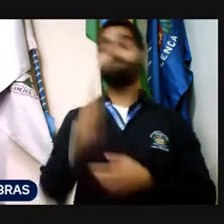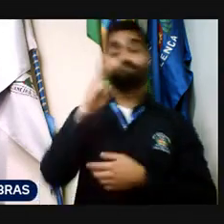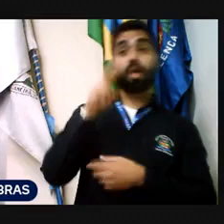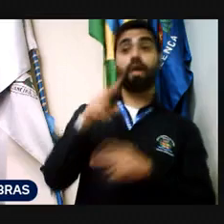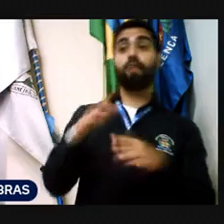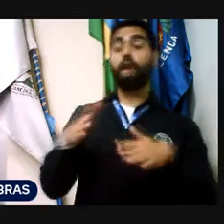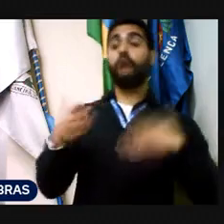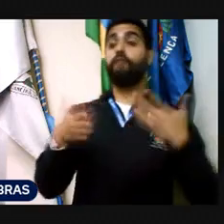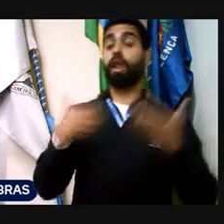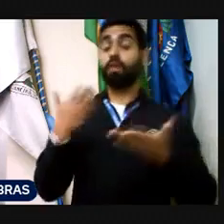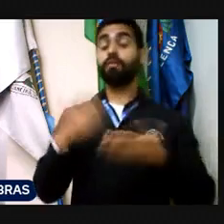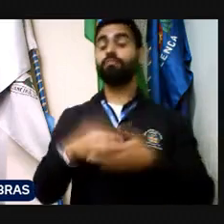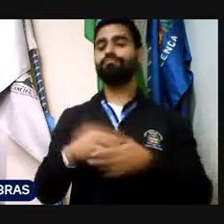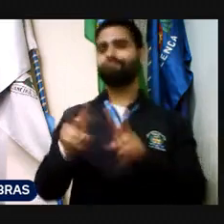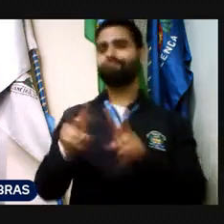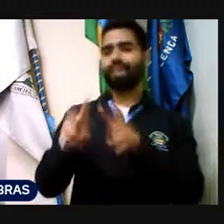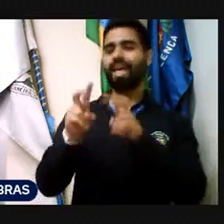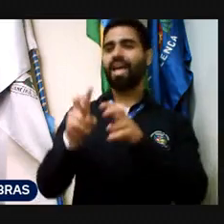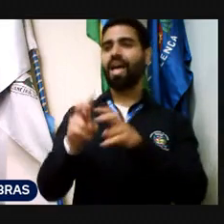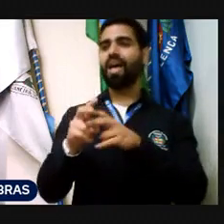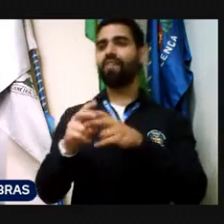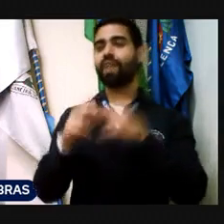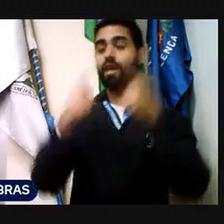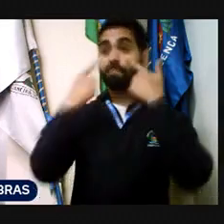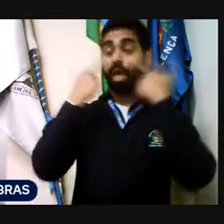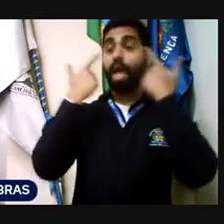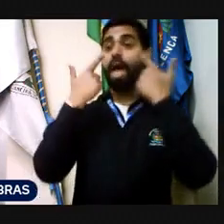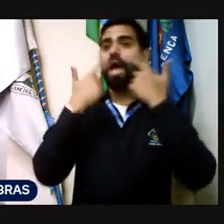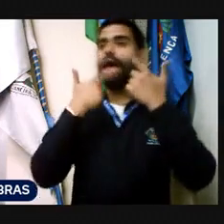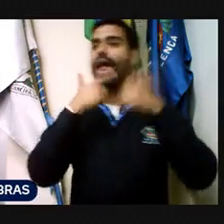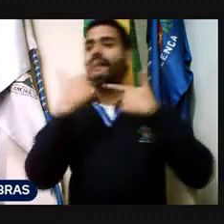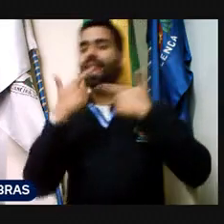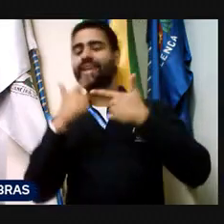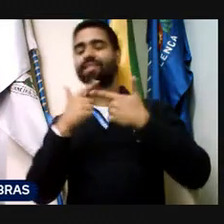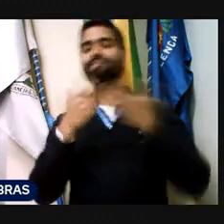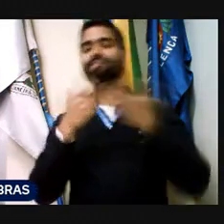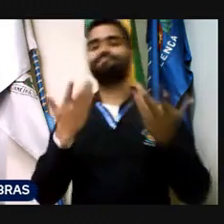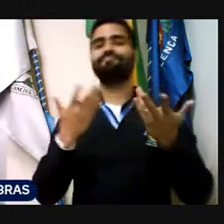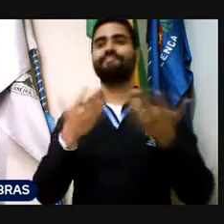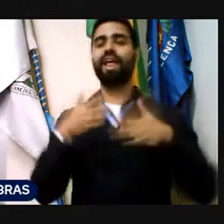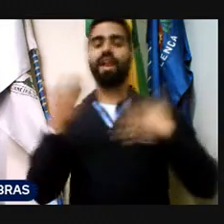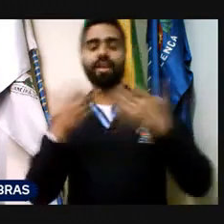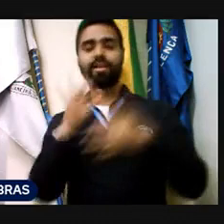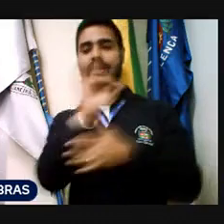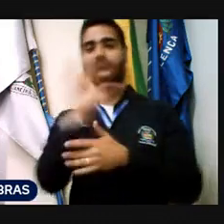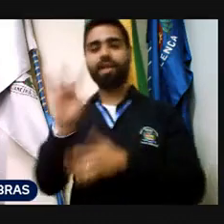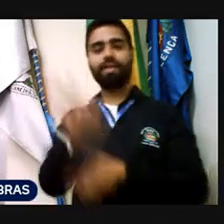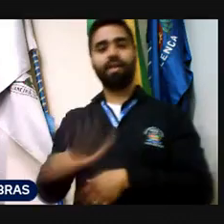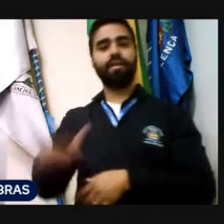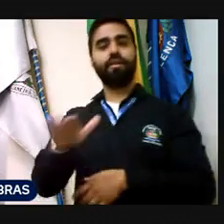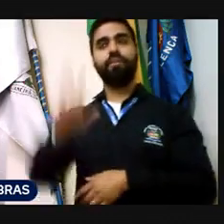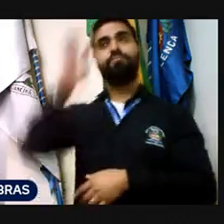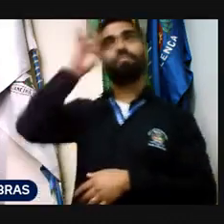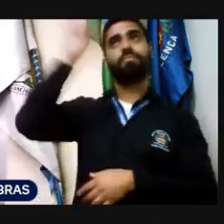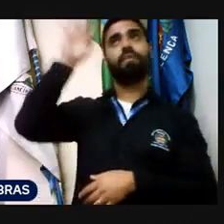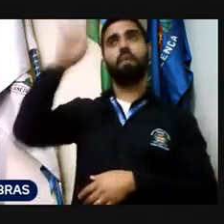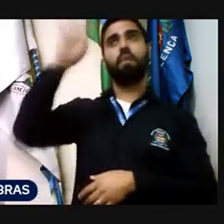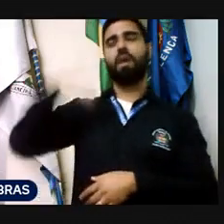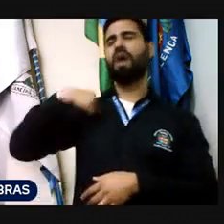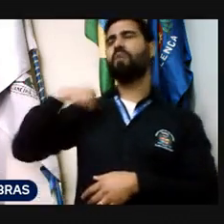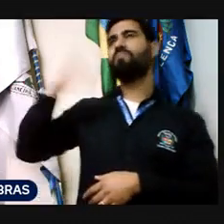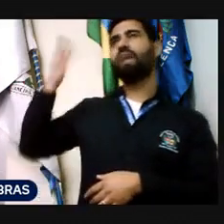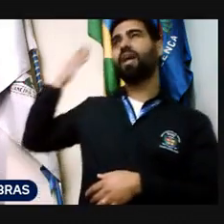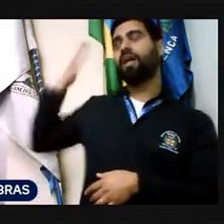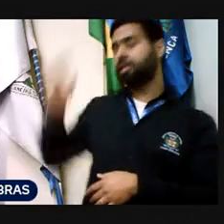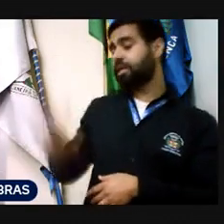contente em ver o brilho nos olhos de cada criança que faz parte daquele projeto. Me lembrou o tempo que era criança,